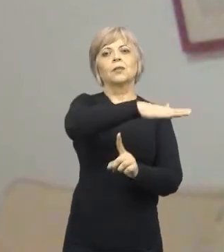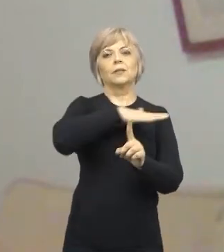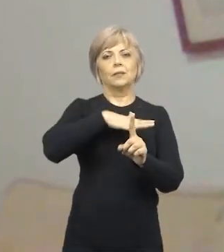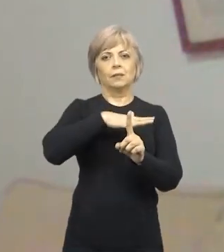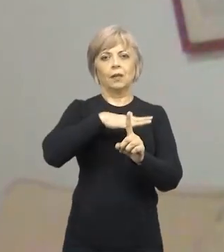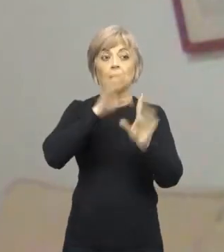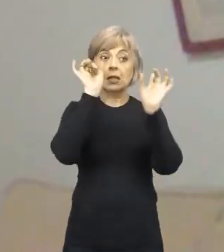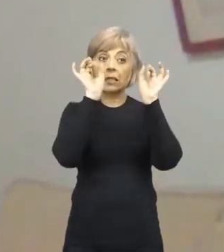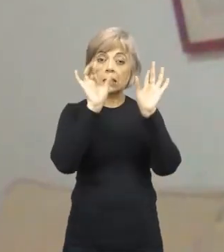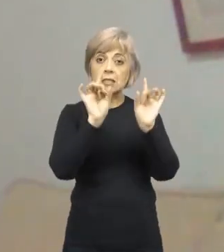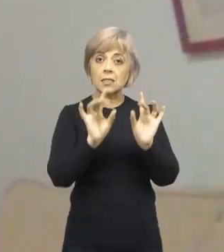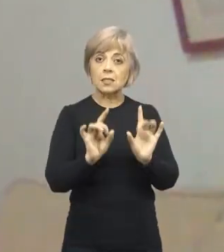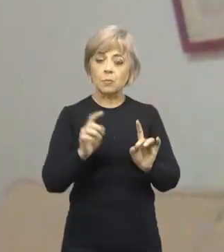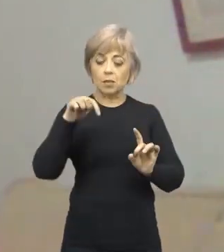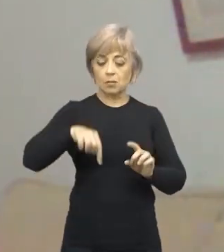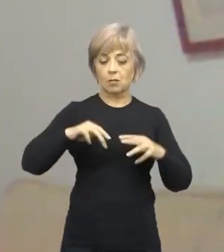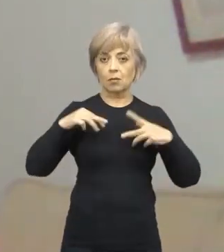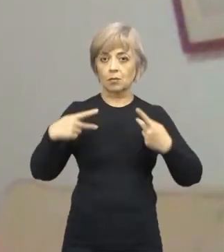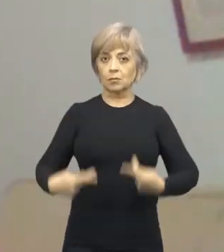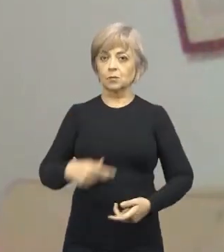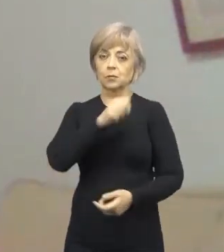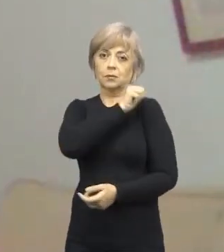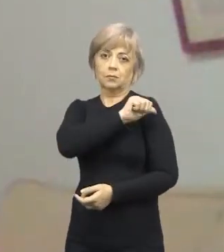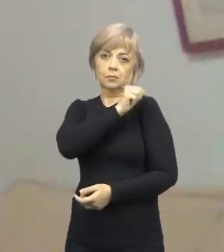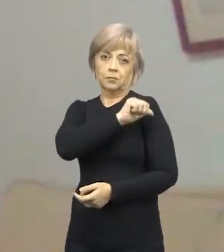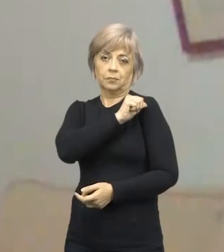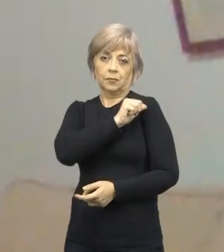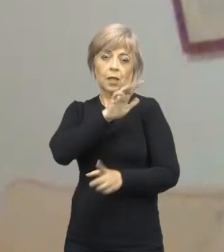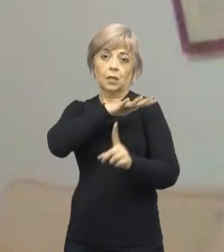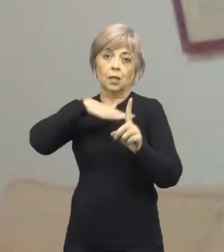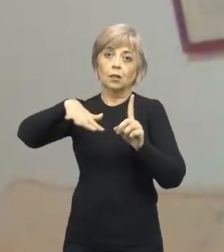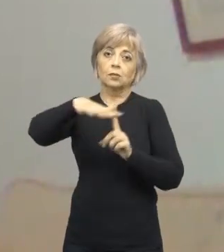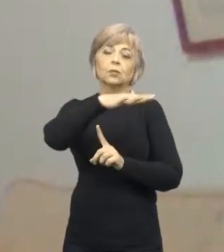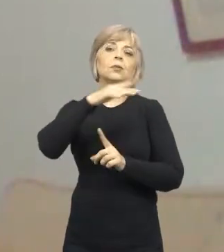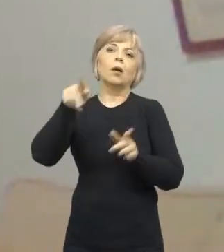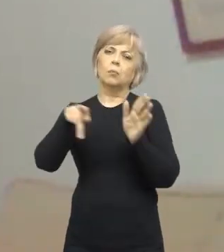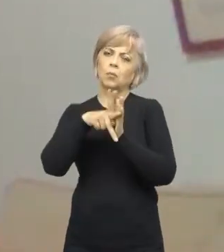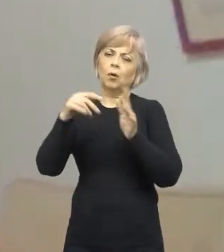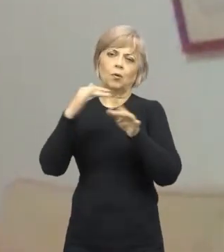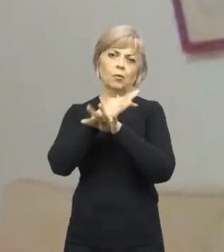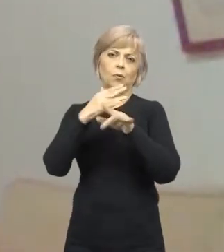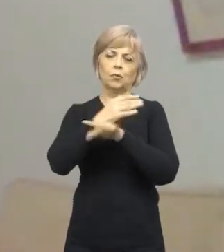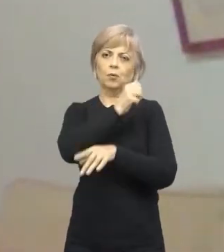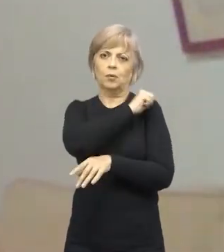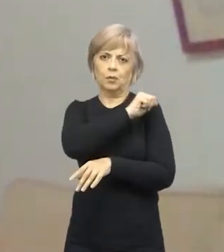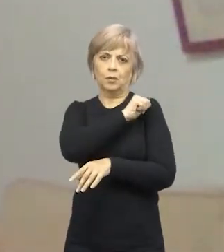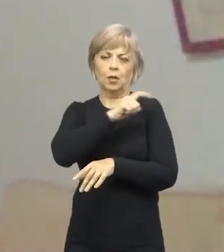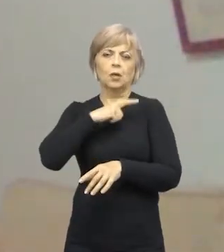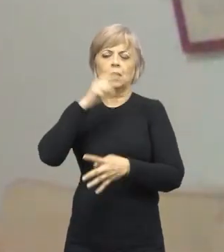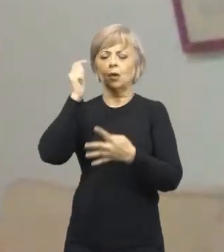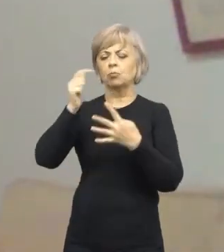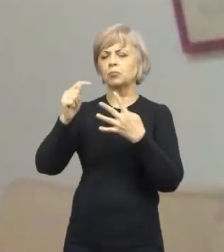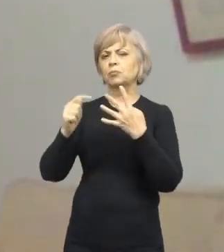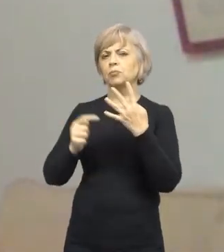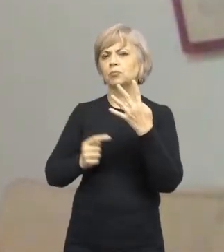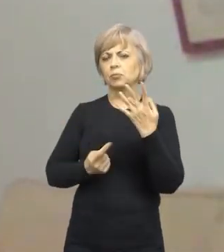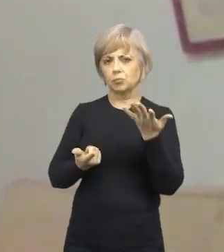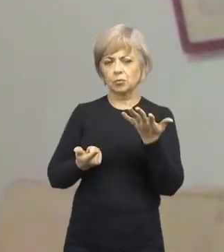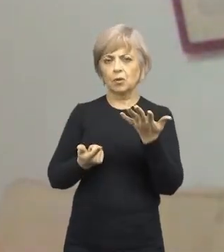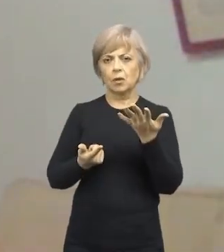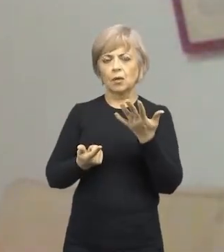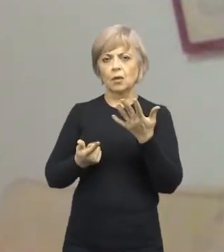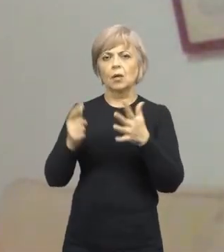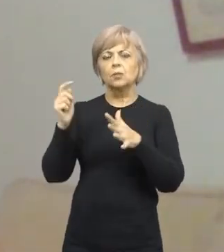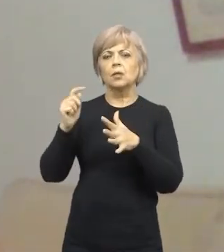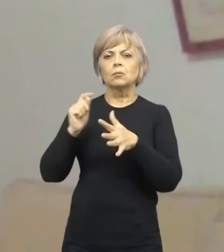e especialmente aqui no Ministério Público do Rio de Janeiro, da sociedade fluminense. Nós temos vários canais, diversos canais